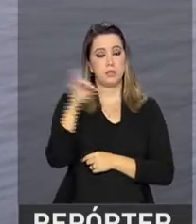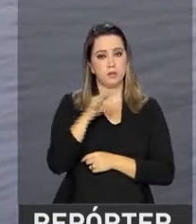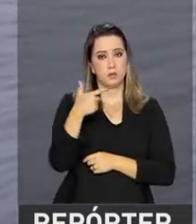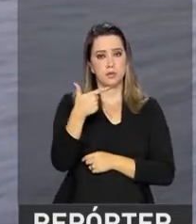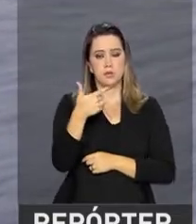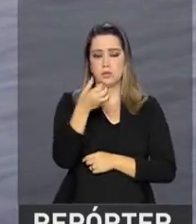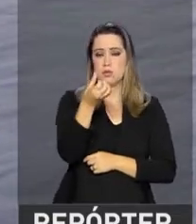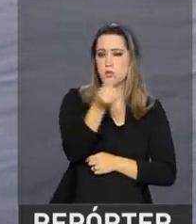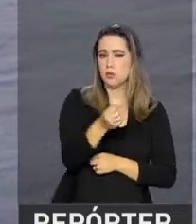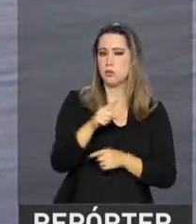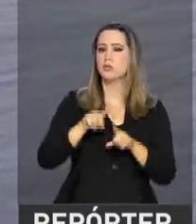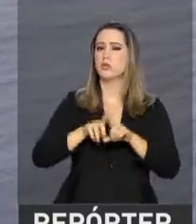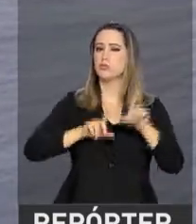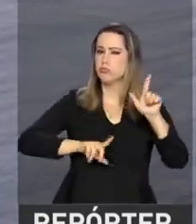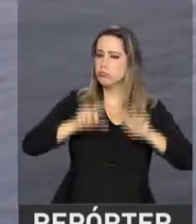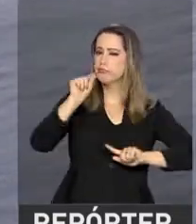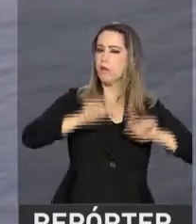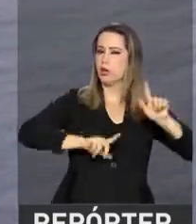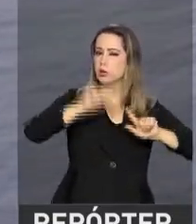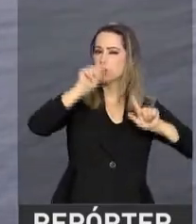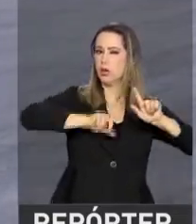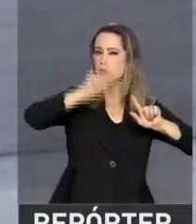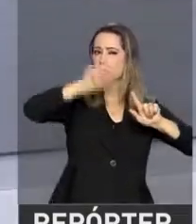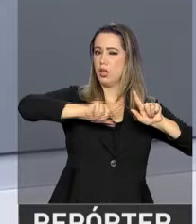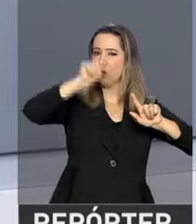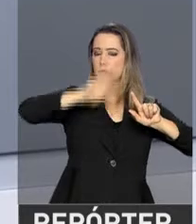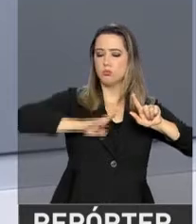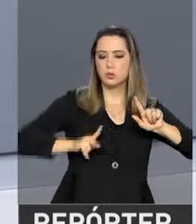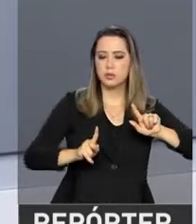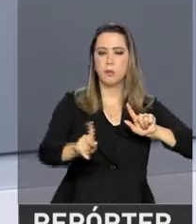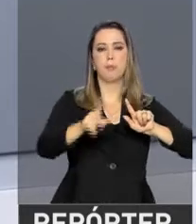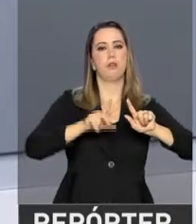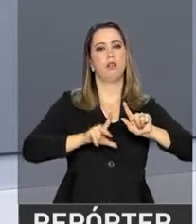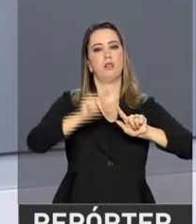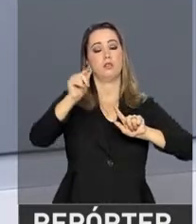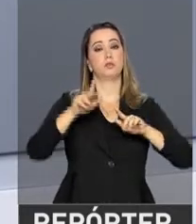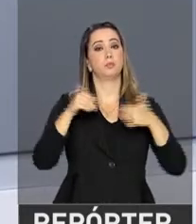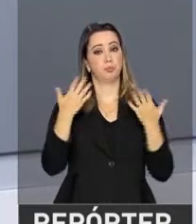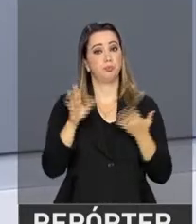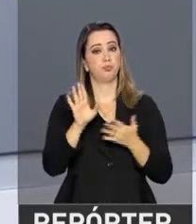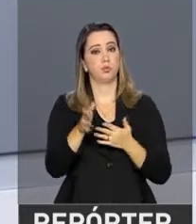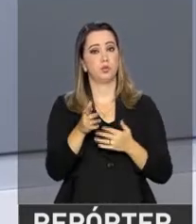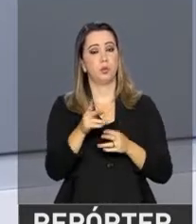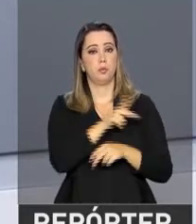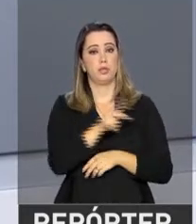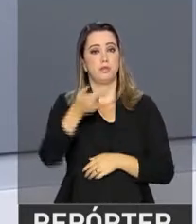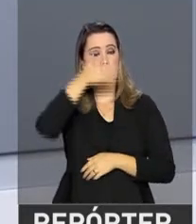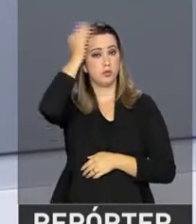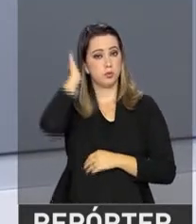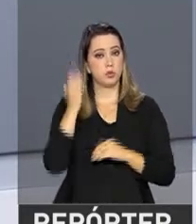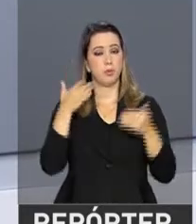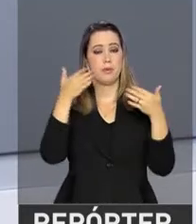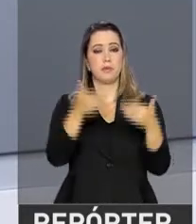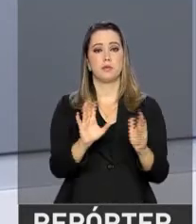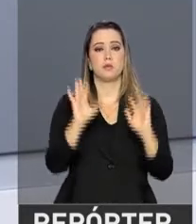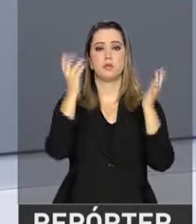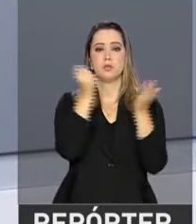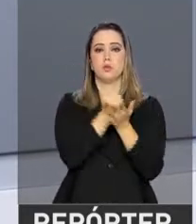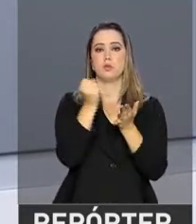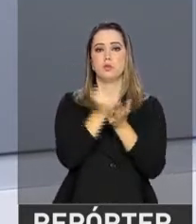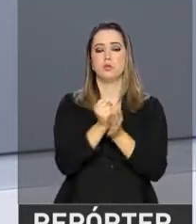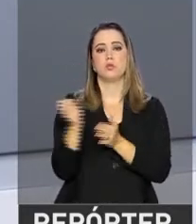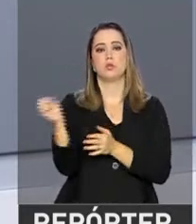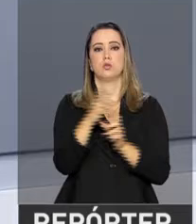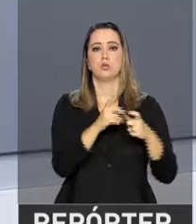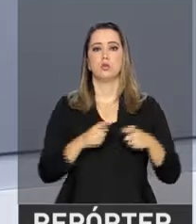e desde então vem batendo sucessivos recordes. E daqui a pouco, o presidente Michel Temer participa da cerimônia de contratação de